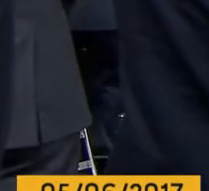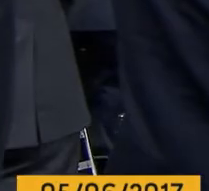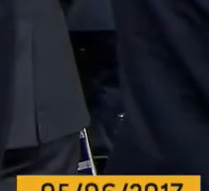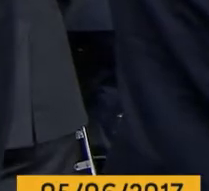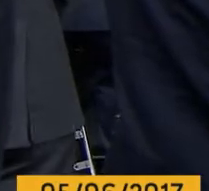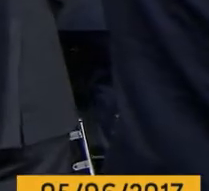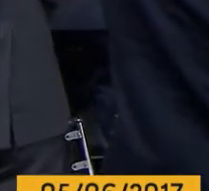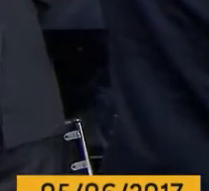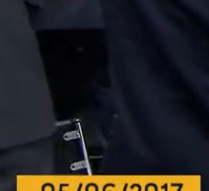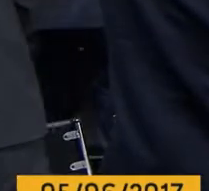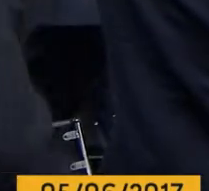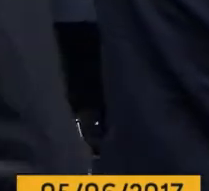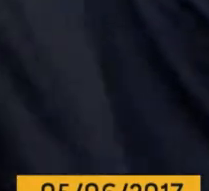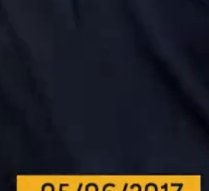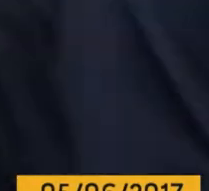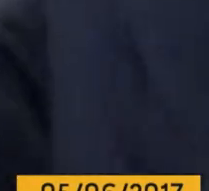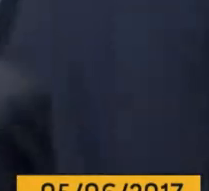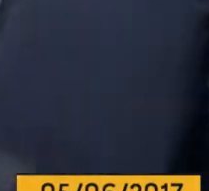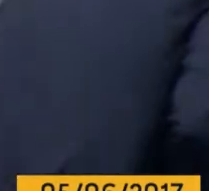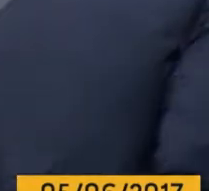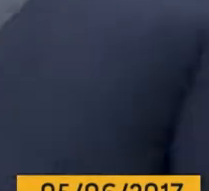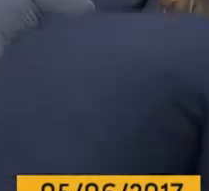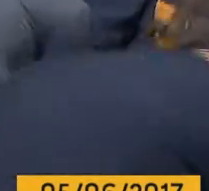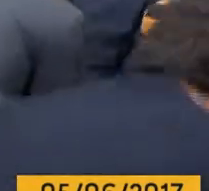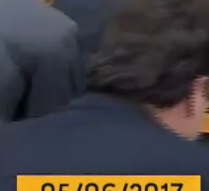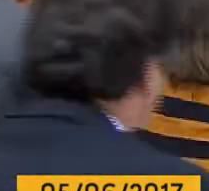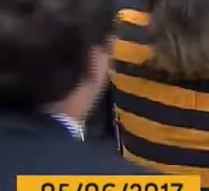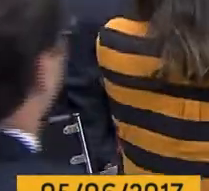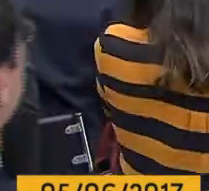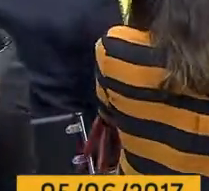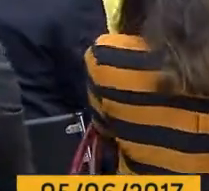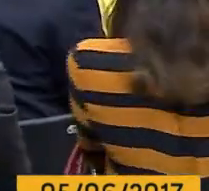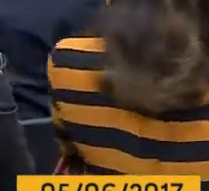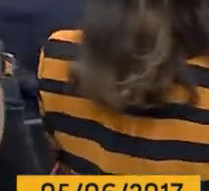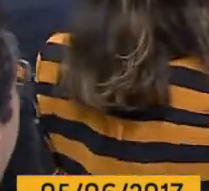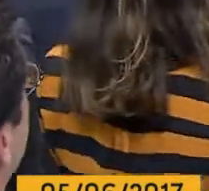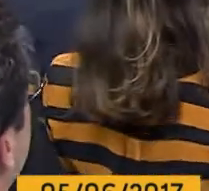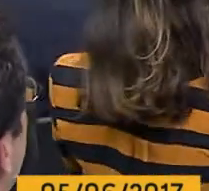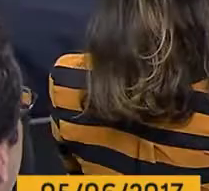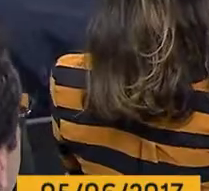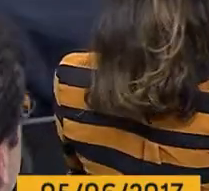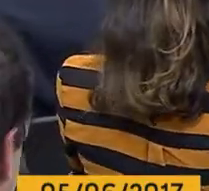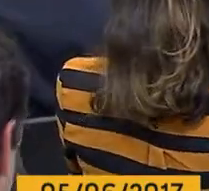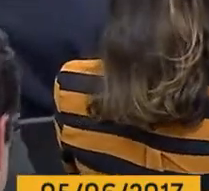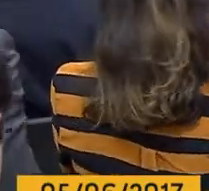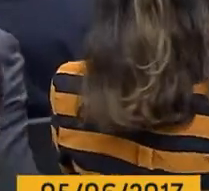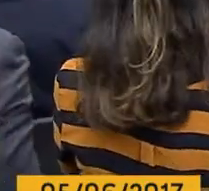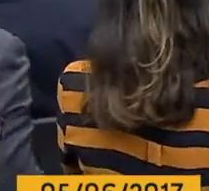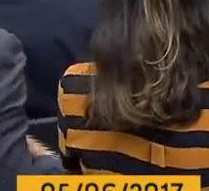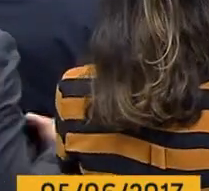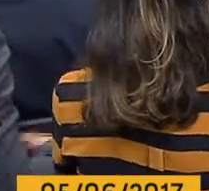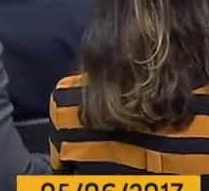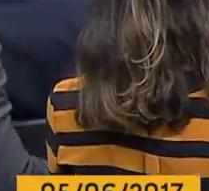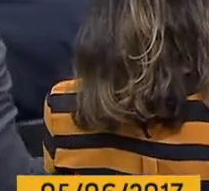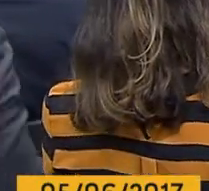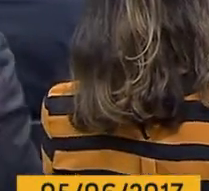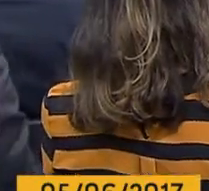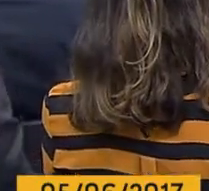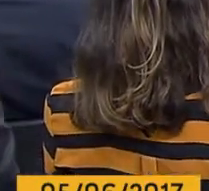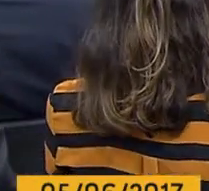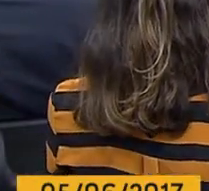ando edições a cerimônia assistiremos a vídeos sobre a ampliação da área do parque nacional da chapada dos